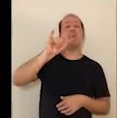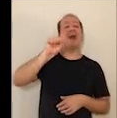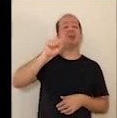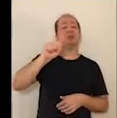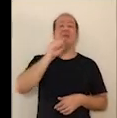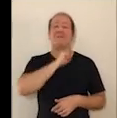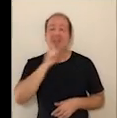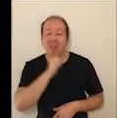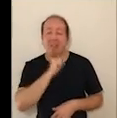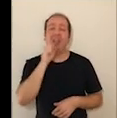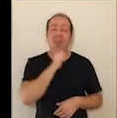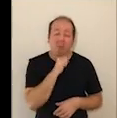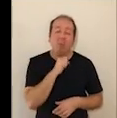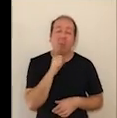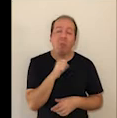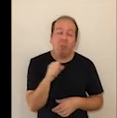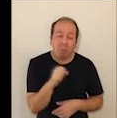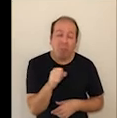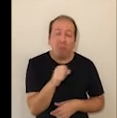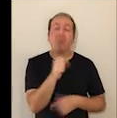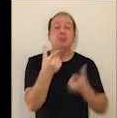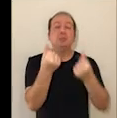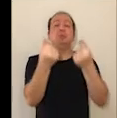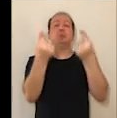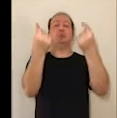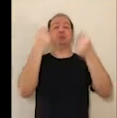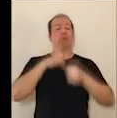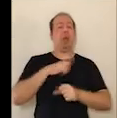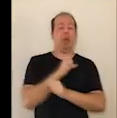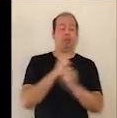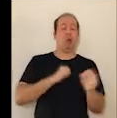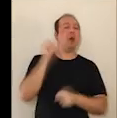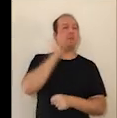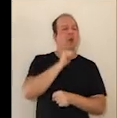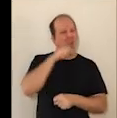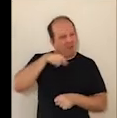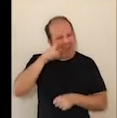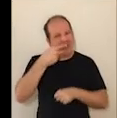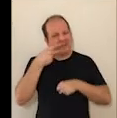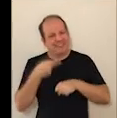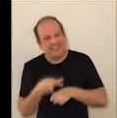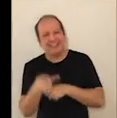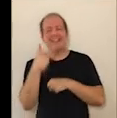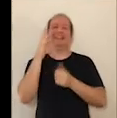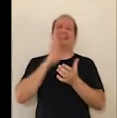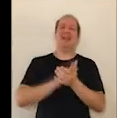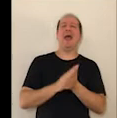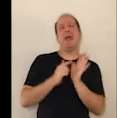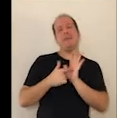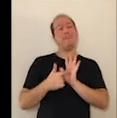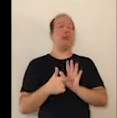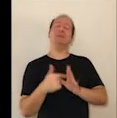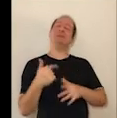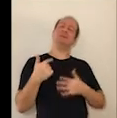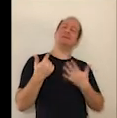é muito rico, velho como Matusalém e sedento por mulheres. Faça-lhe uma visita.